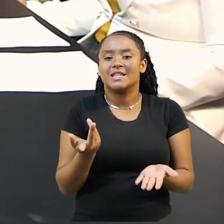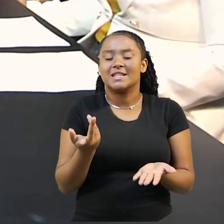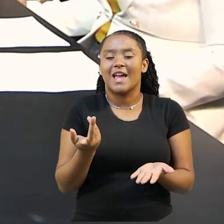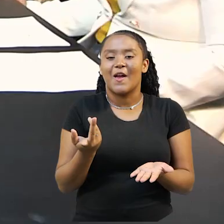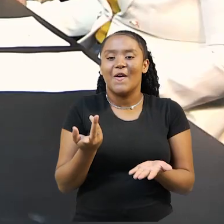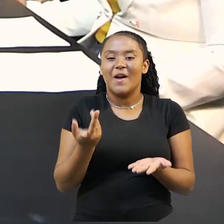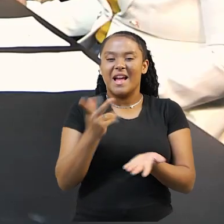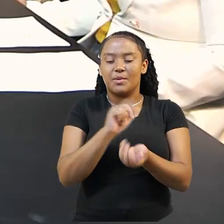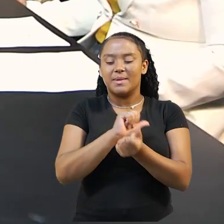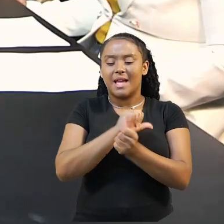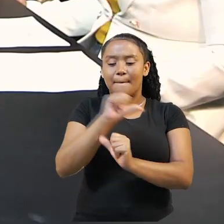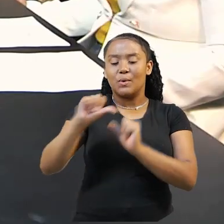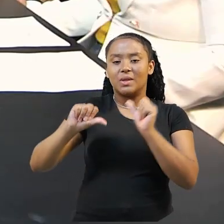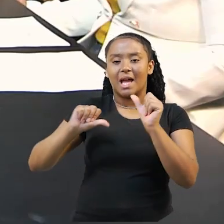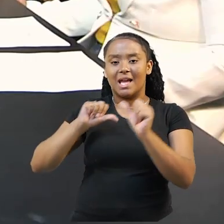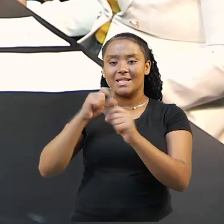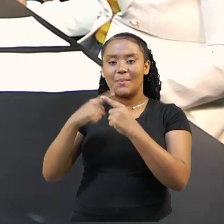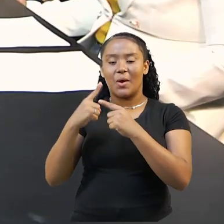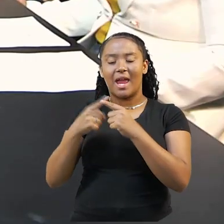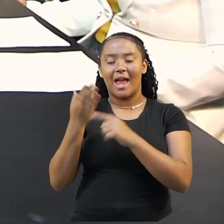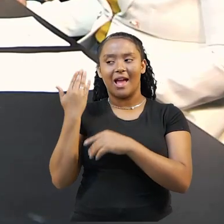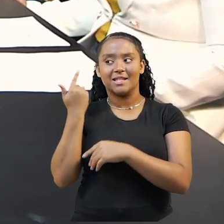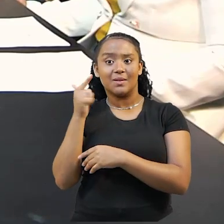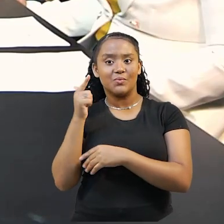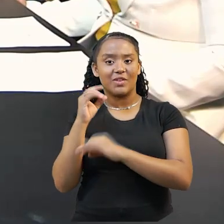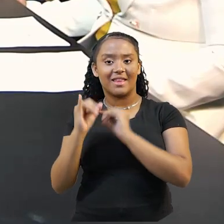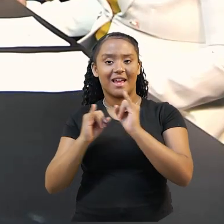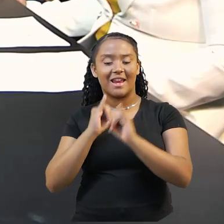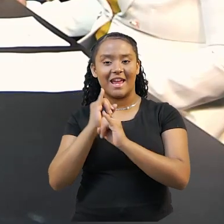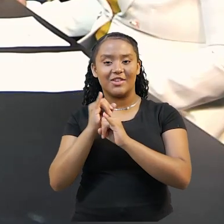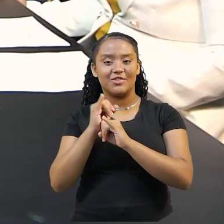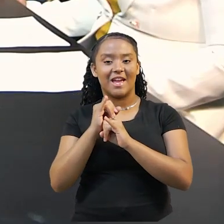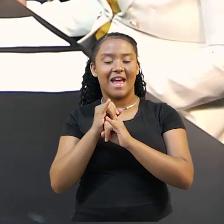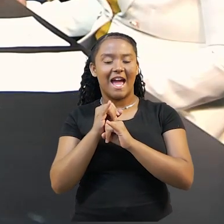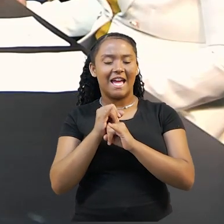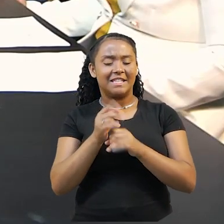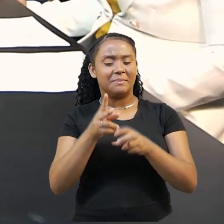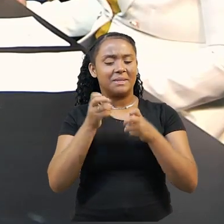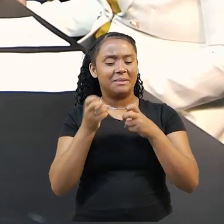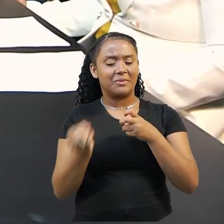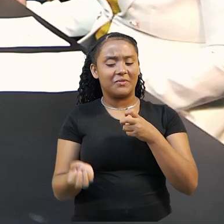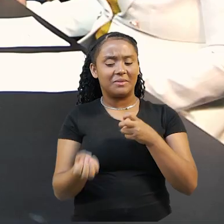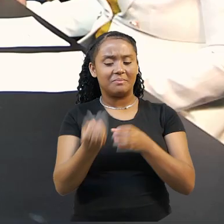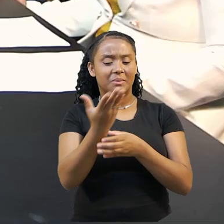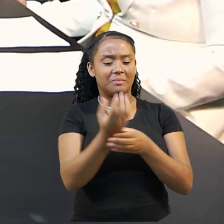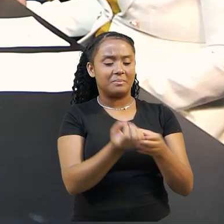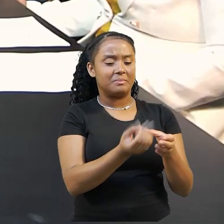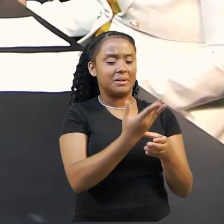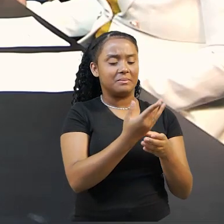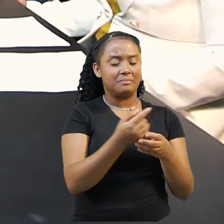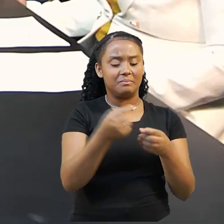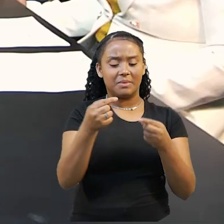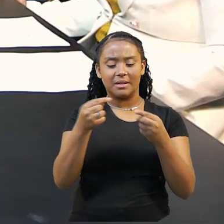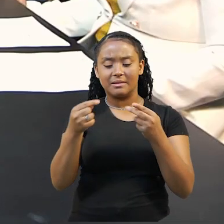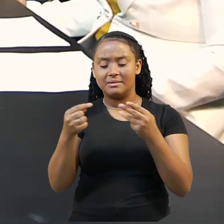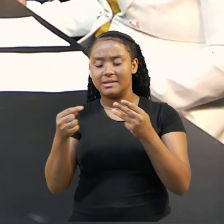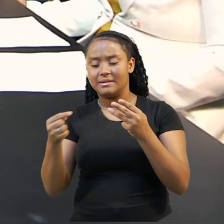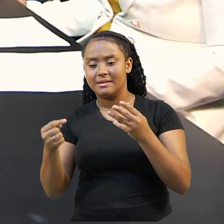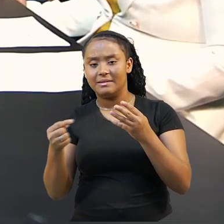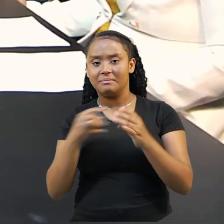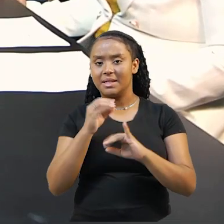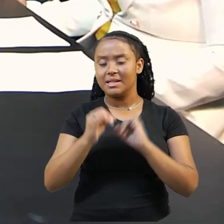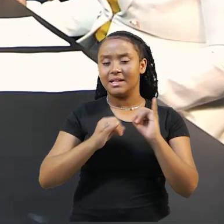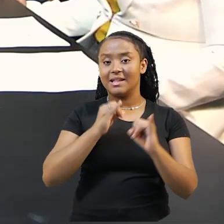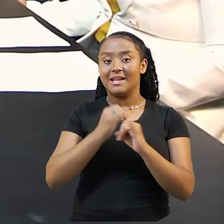Como é que foi esse encontro? Pois é, então, quando surge, na verdade, a internet, o acesso ainda era pequeno, né,